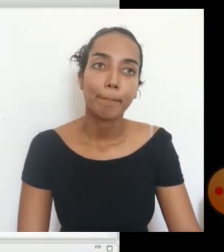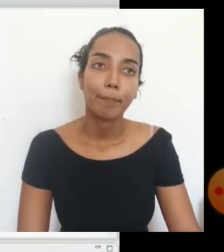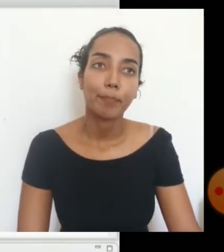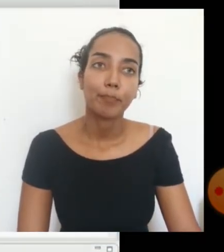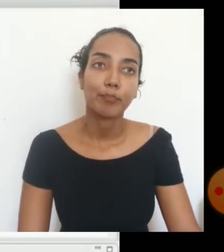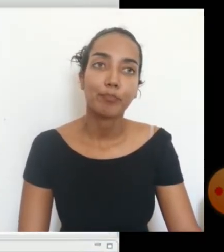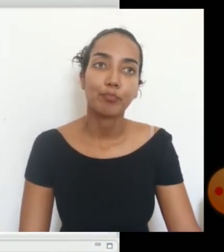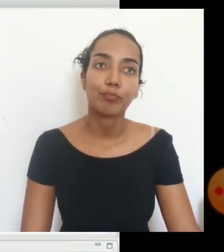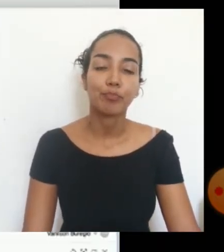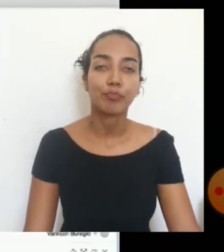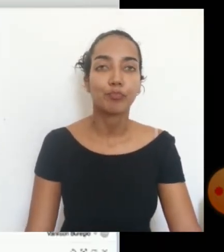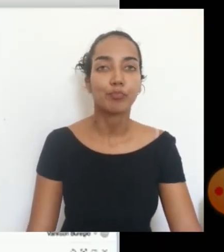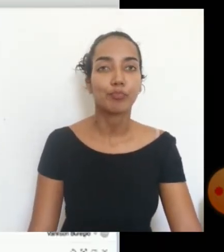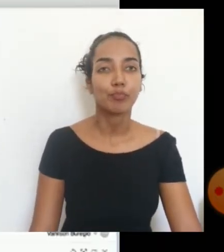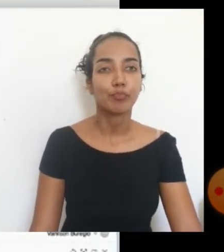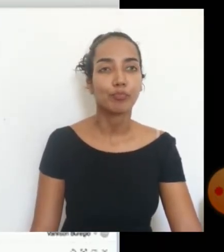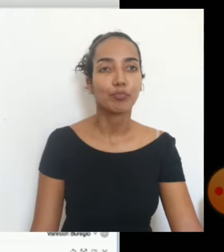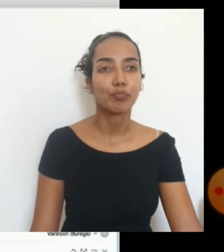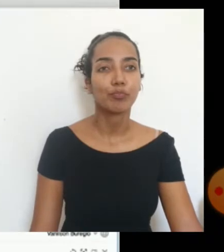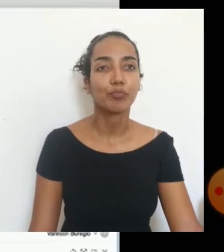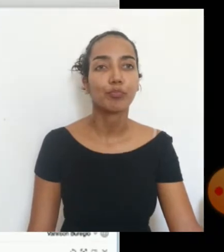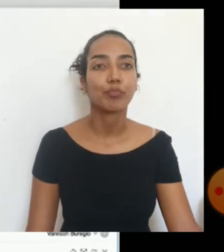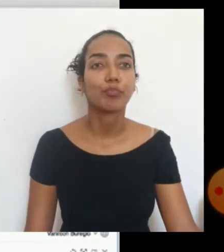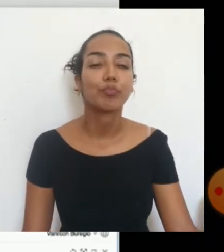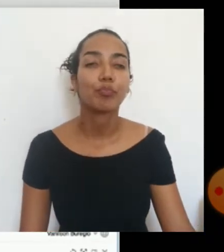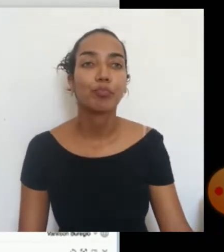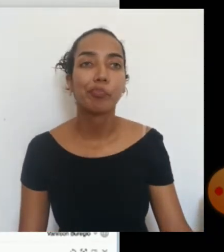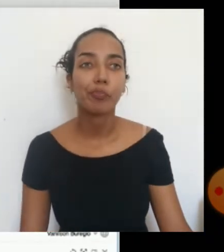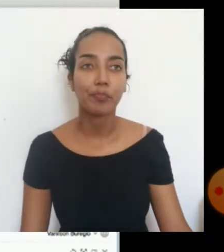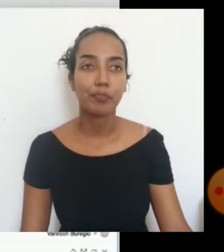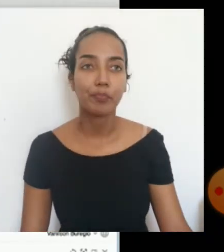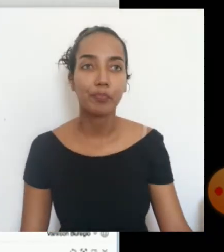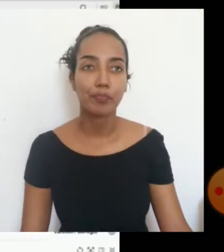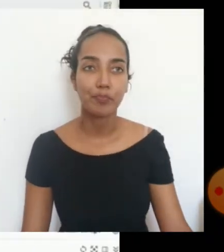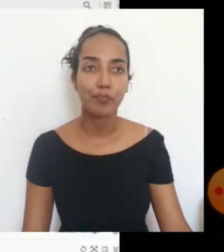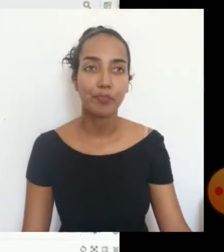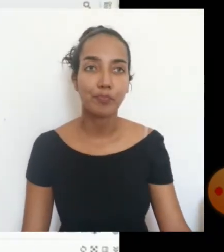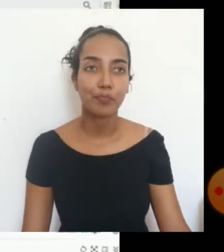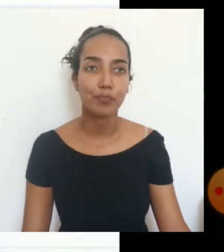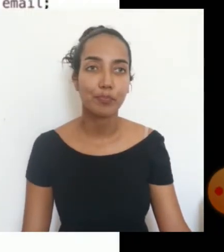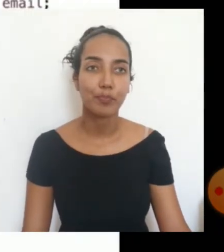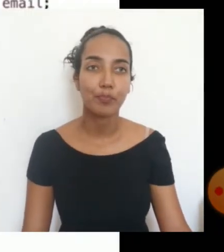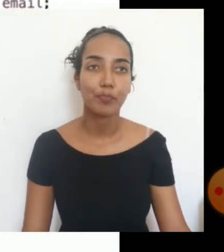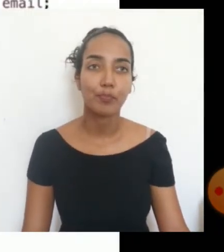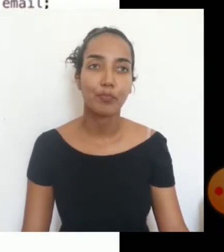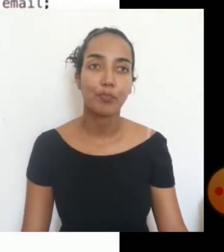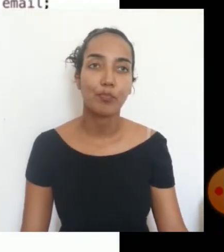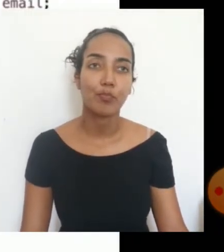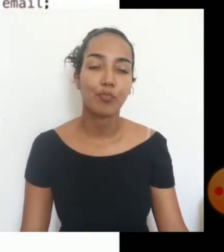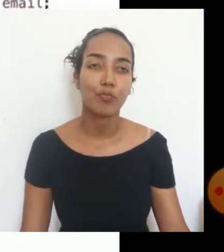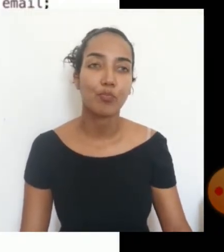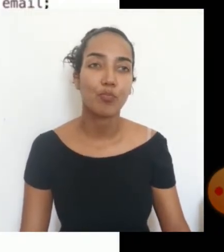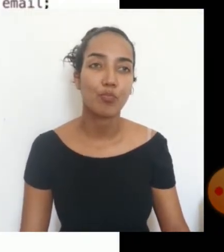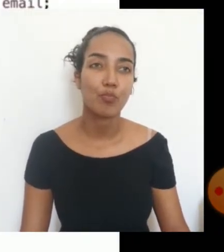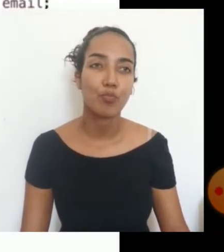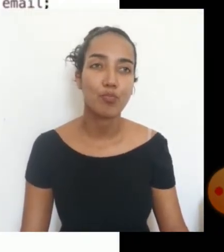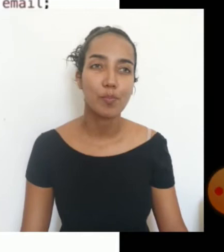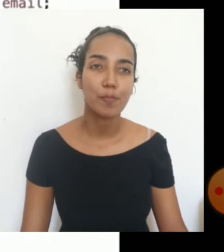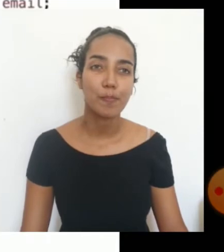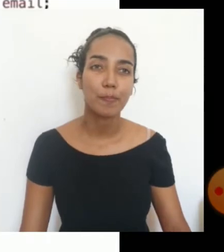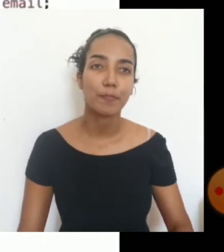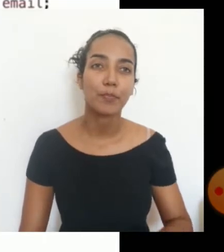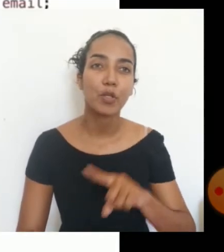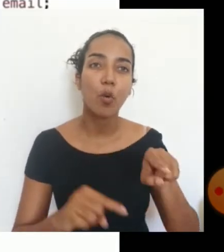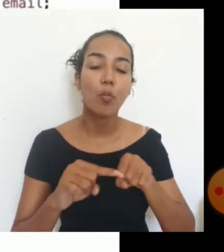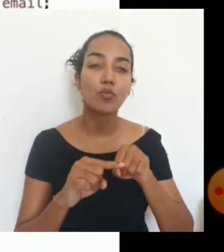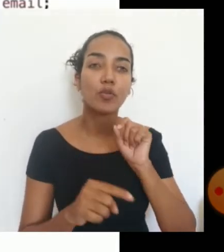bom, o nosso objetivo é justamente esse aqui, tentar implementar esse relacionamento